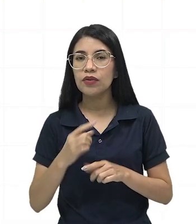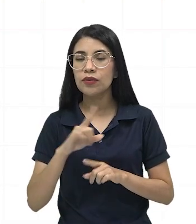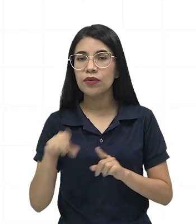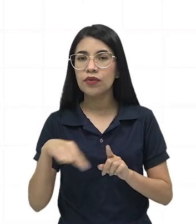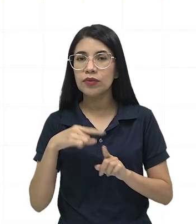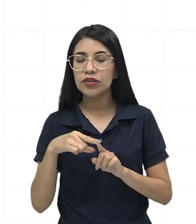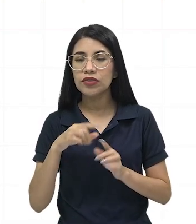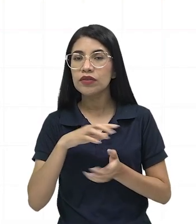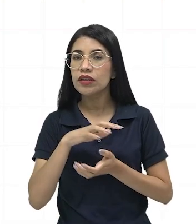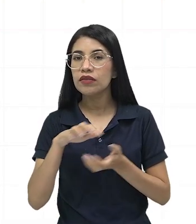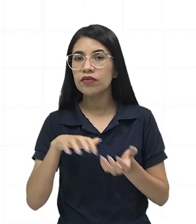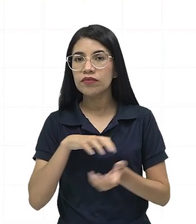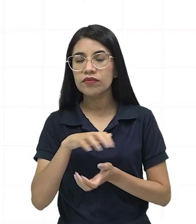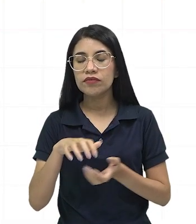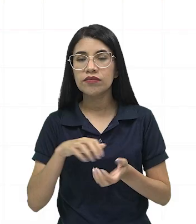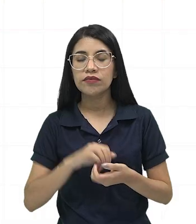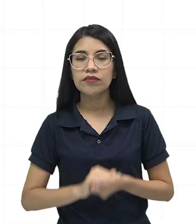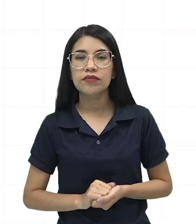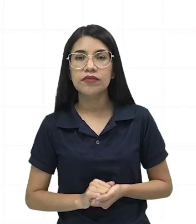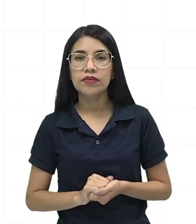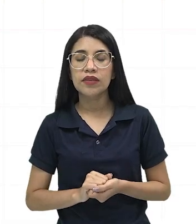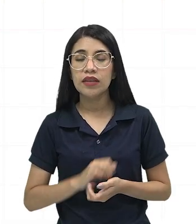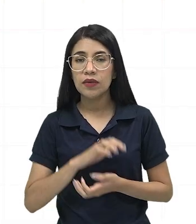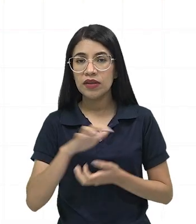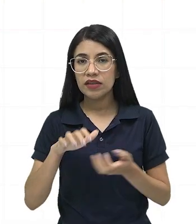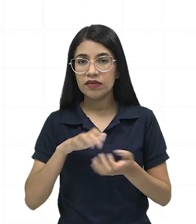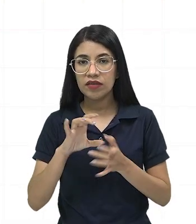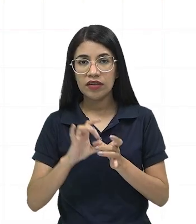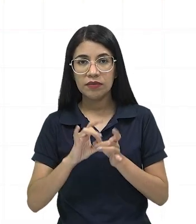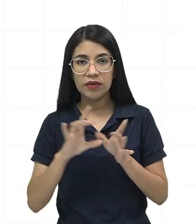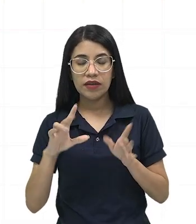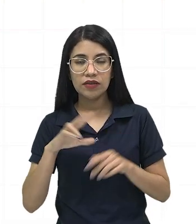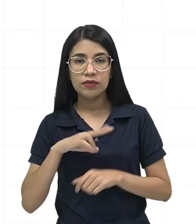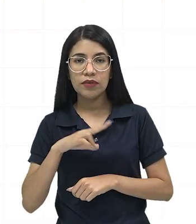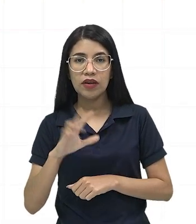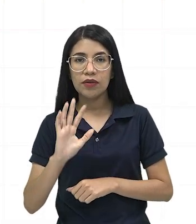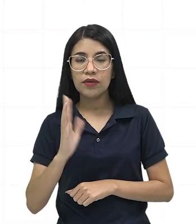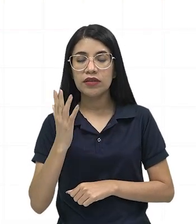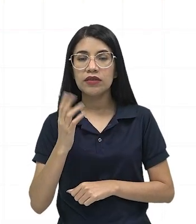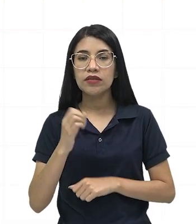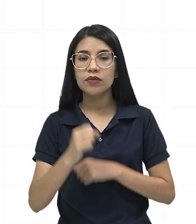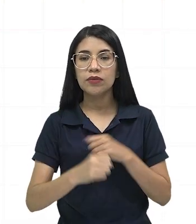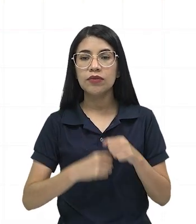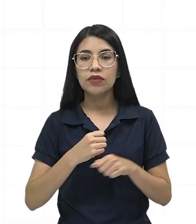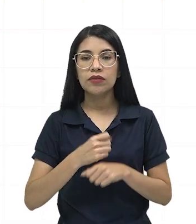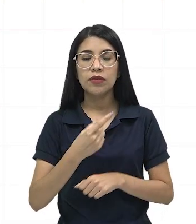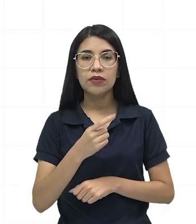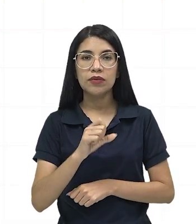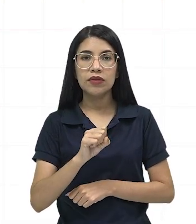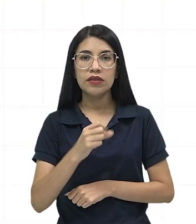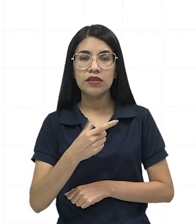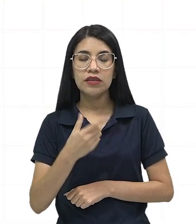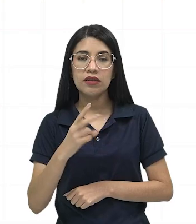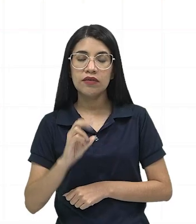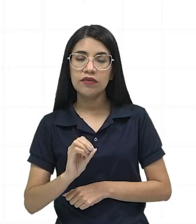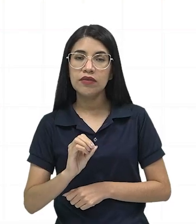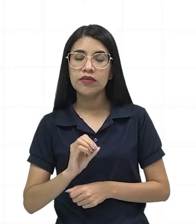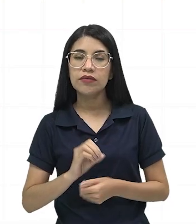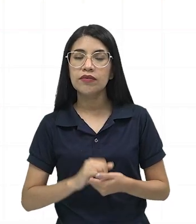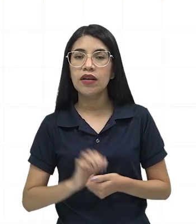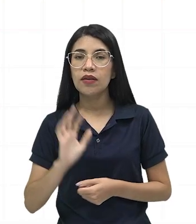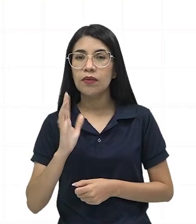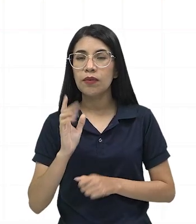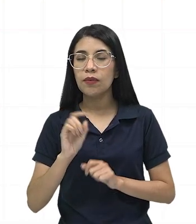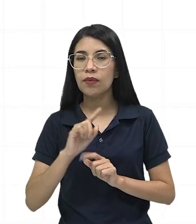ou revolução? A Revolução Liberal do Porto, ocorrida em 1820, foi um movimento de caráter